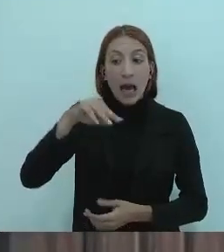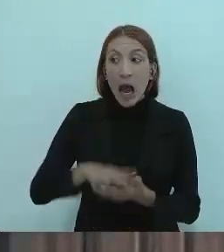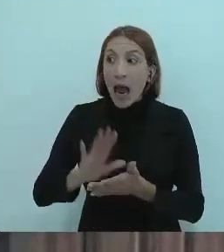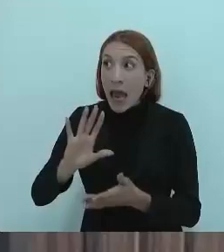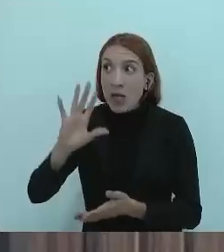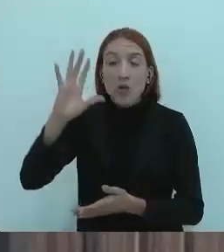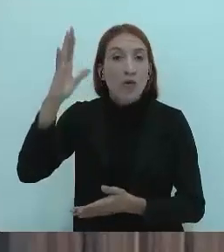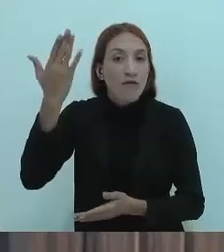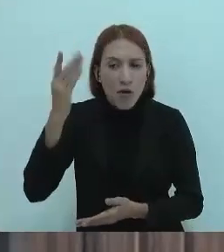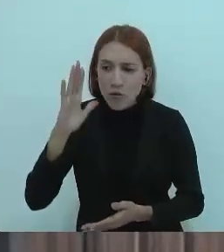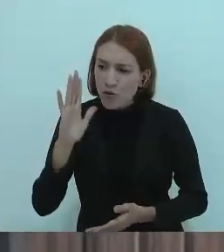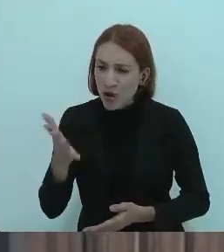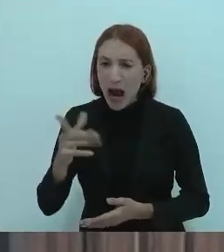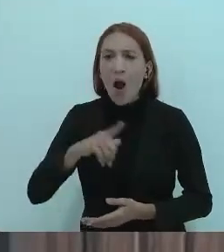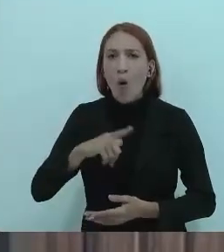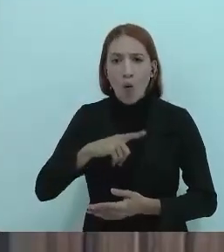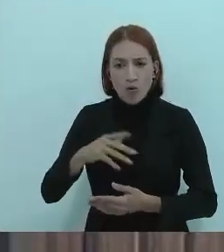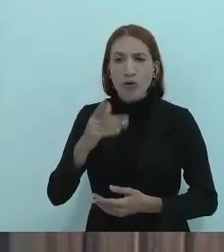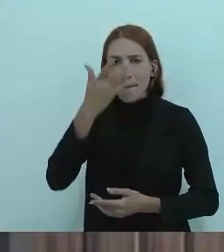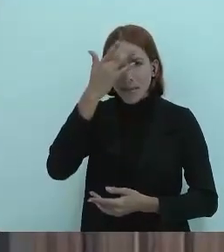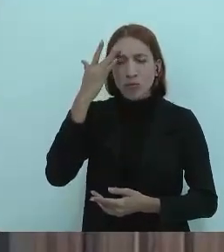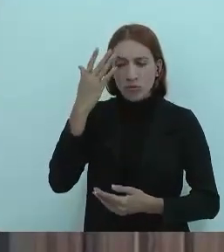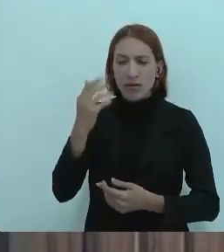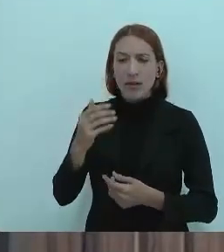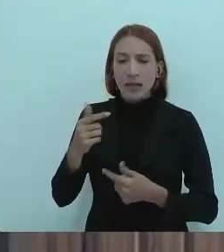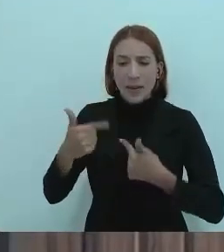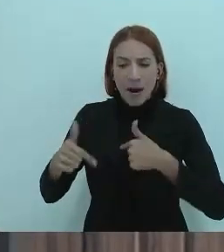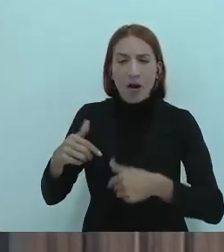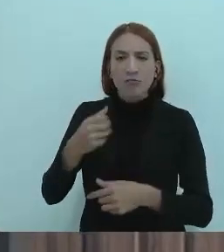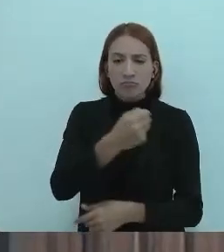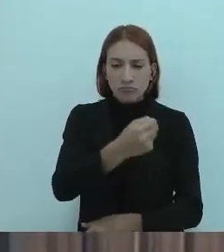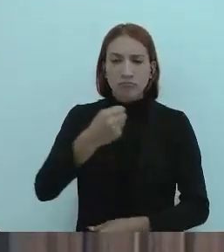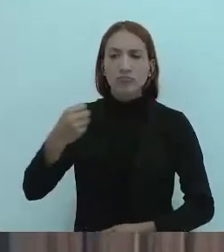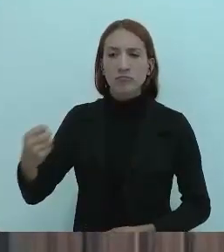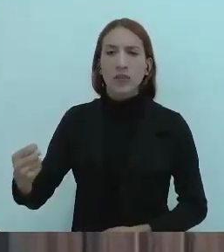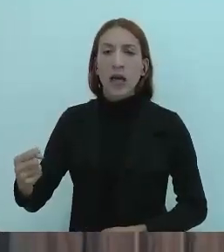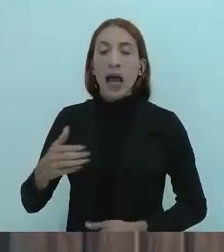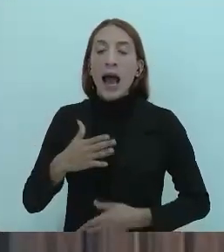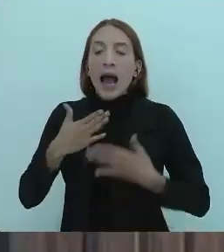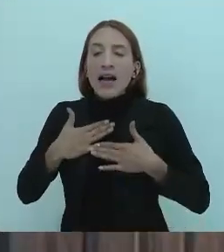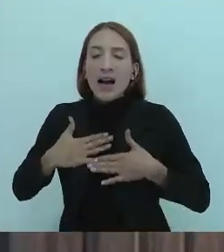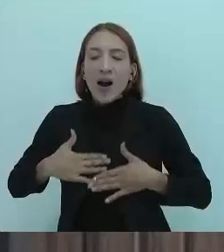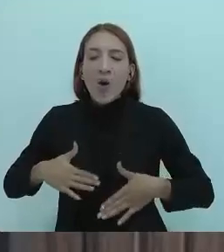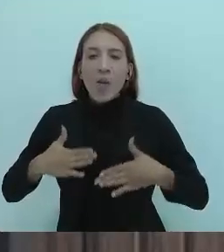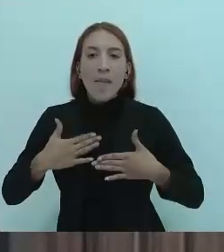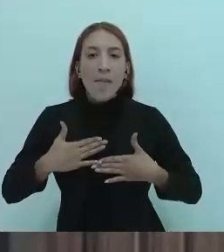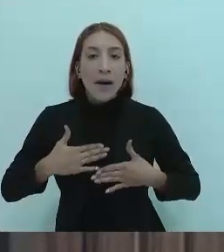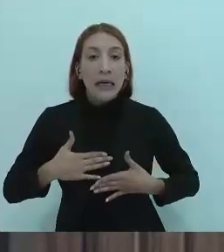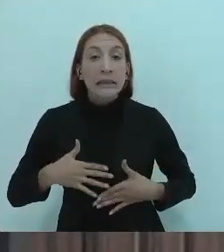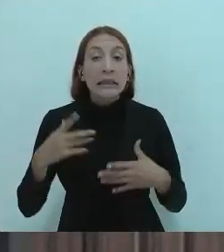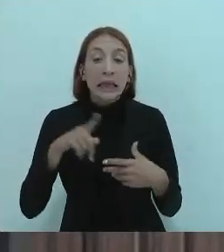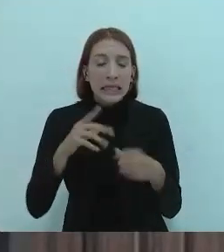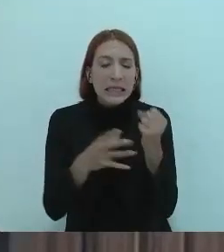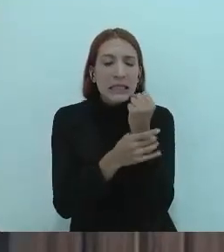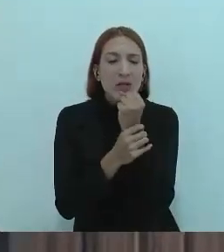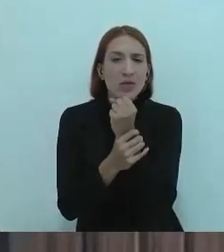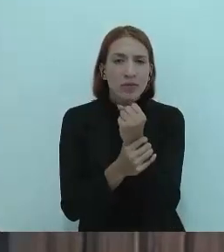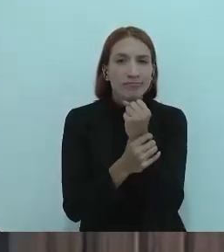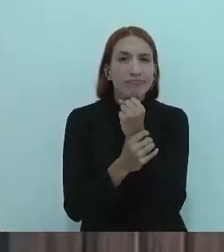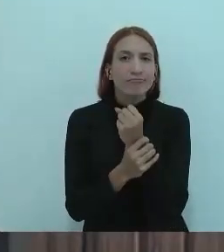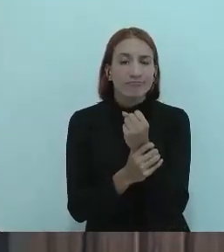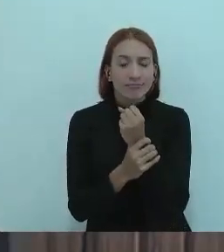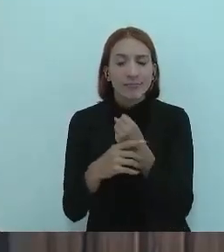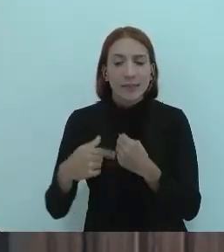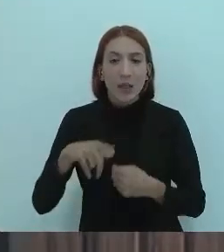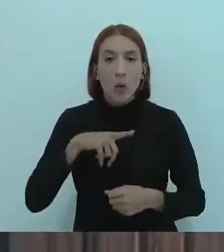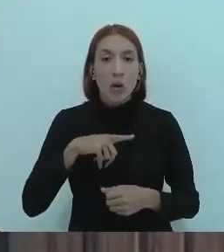a situação do porteiro o porteiro já chegou lá hoje então amanhã já tem um porteiro na creche tranquilizando assim as mães e dando segurança ali para aquelas